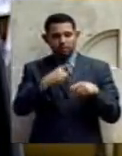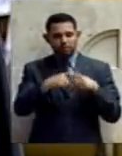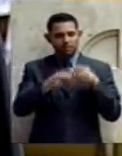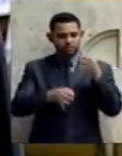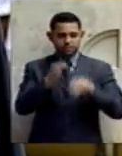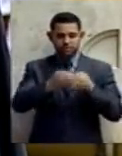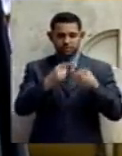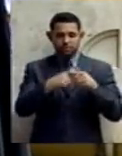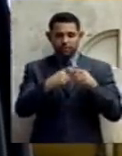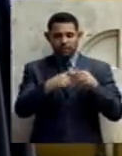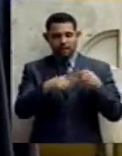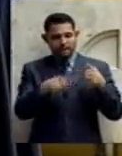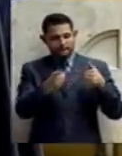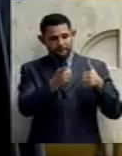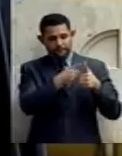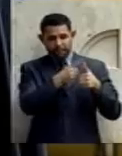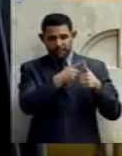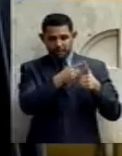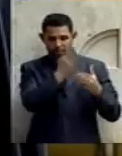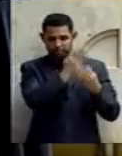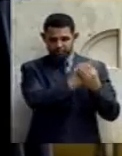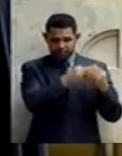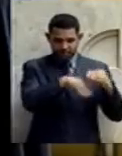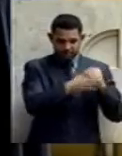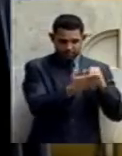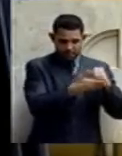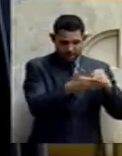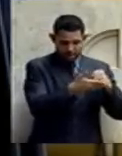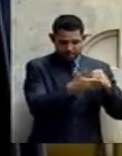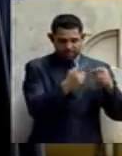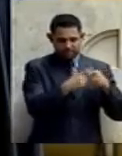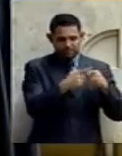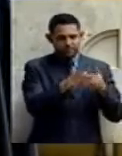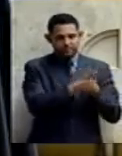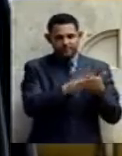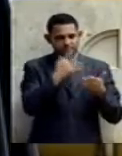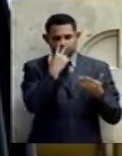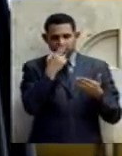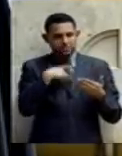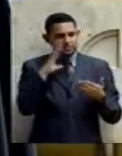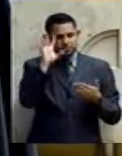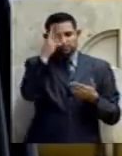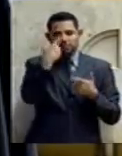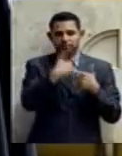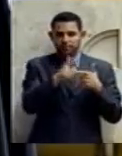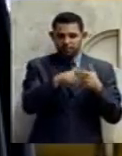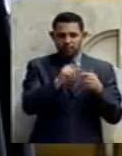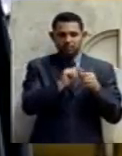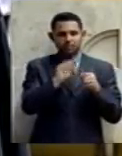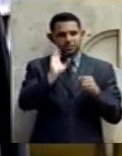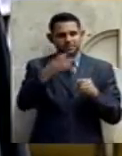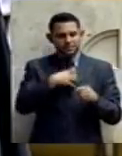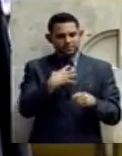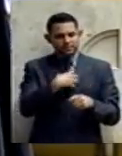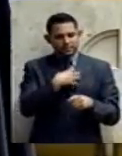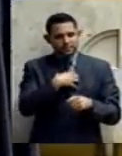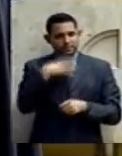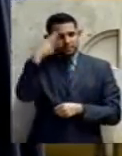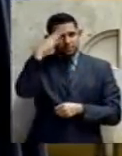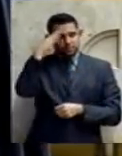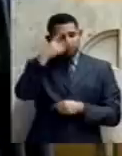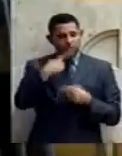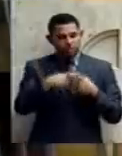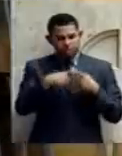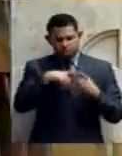transformar a primeira instância num retrato da não-justiça, onde se acumulam esperanças e sonhos